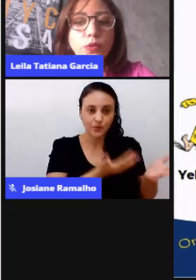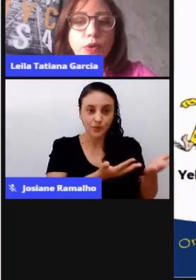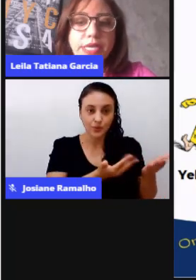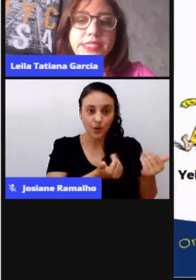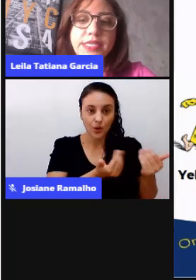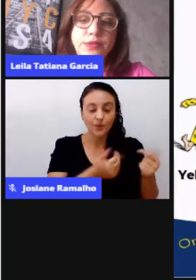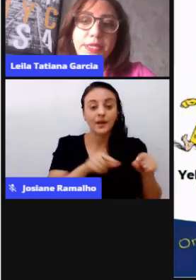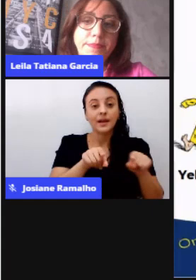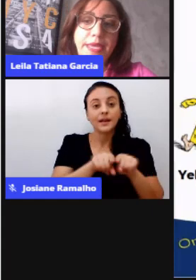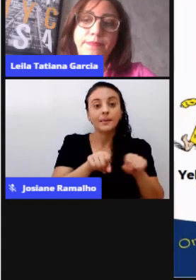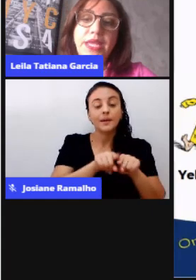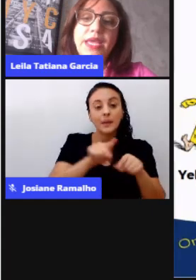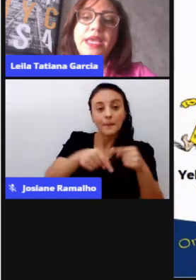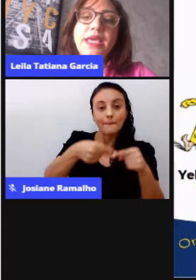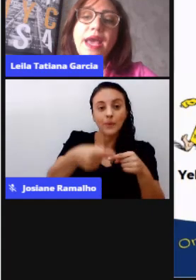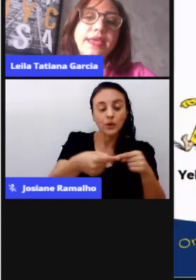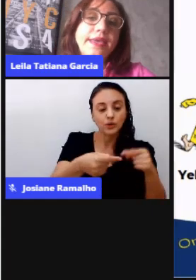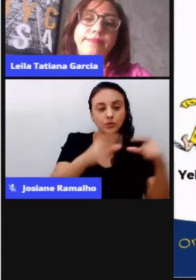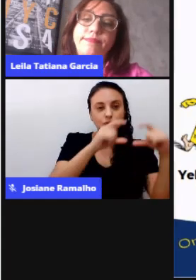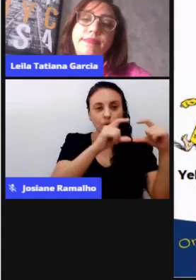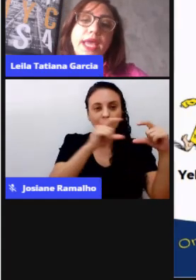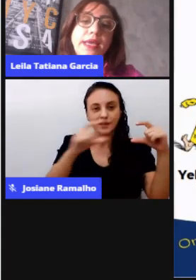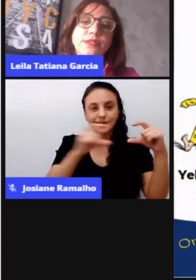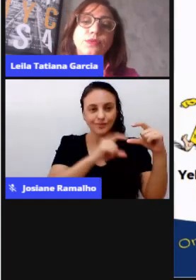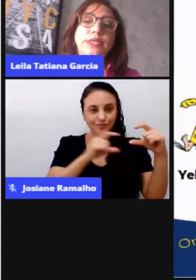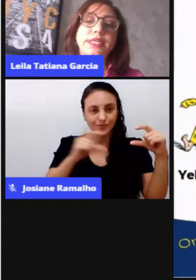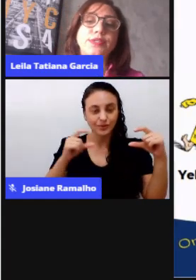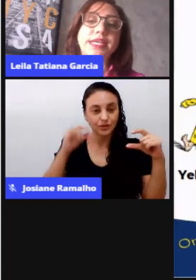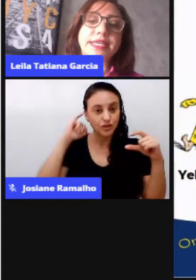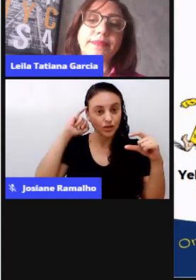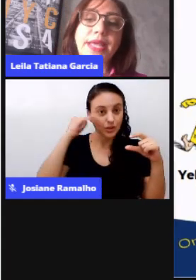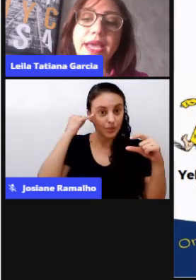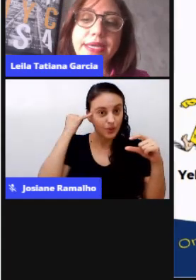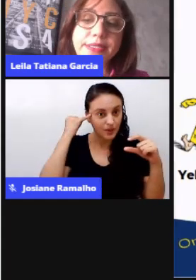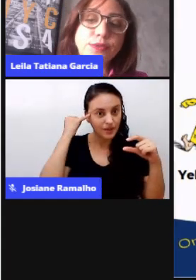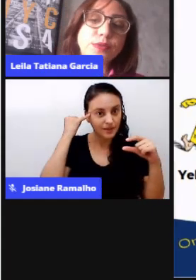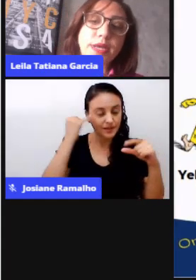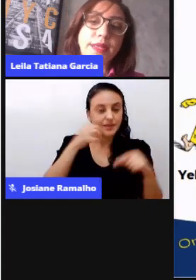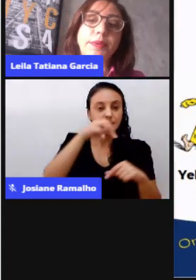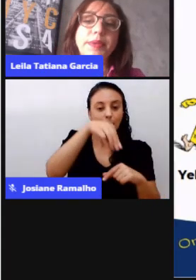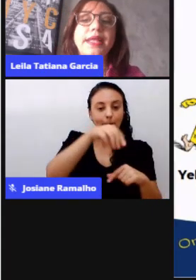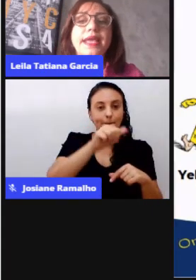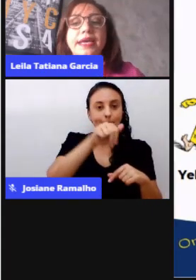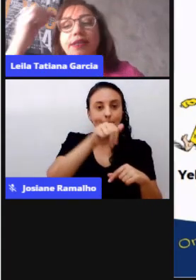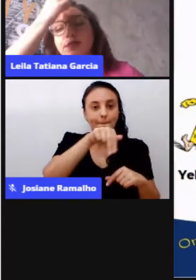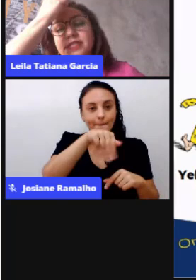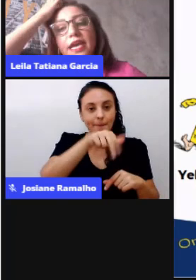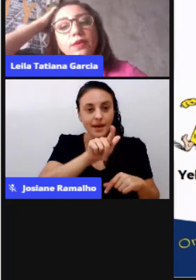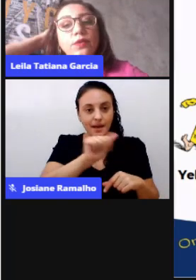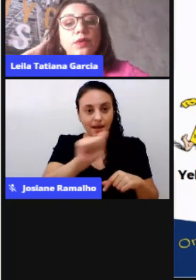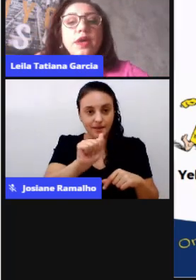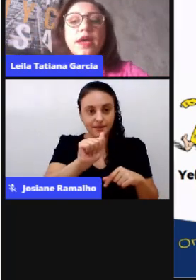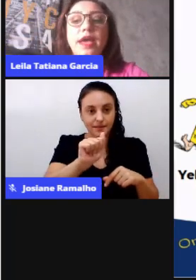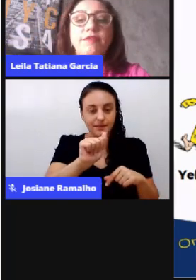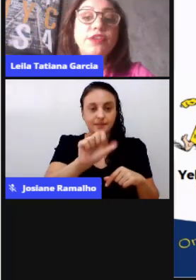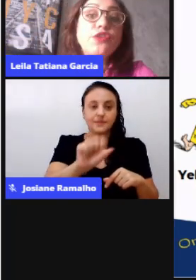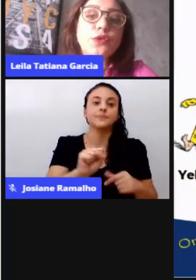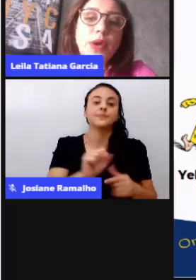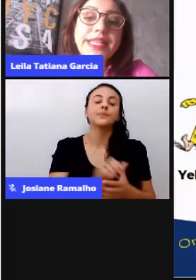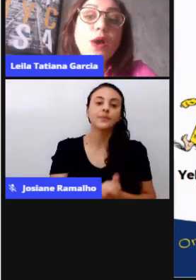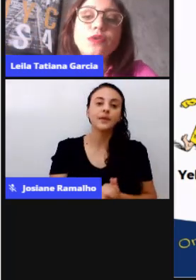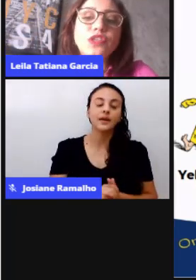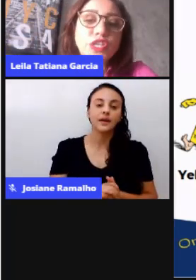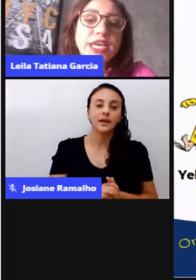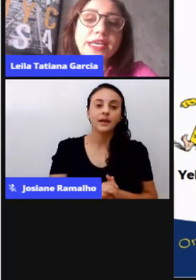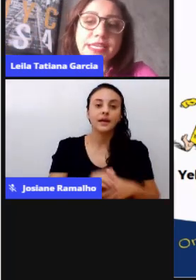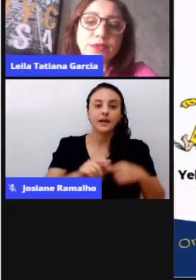ficou muito conhecido também. E aí, desde o início dessa década, da primeira década do século